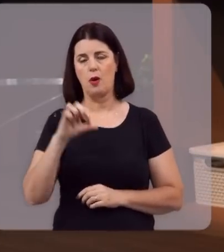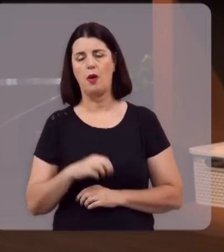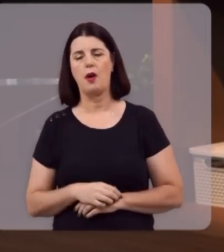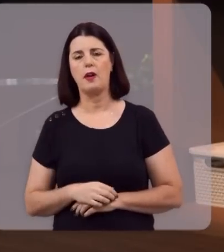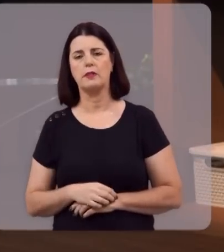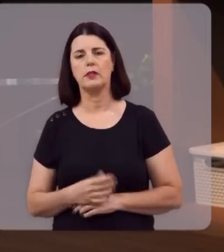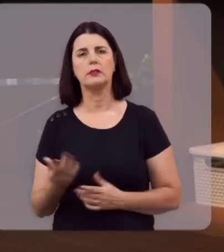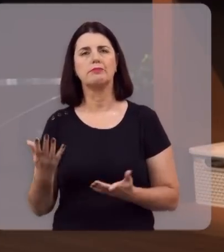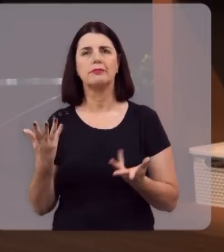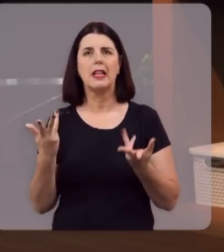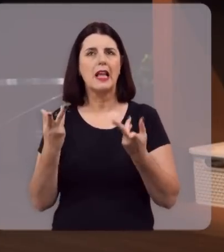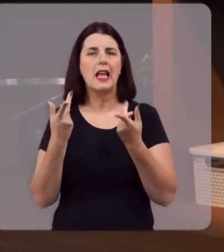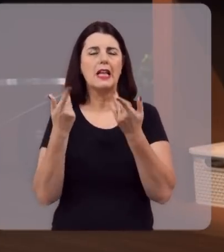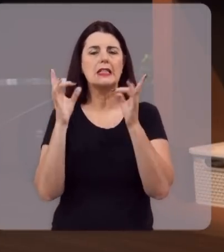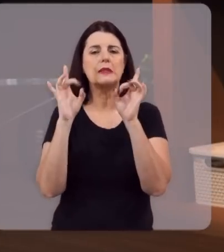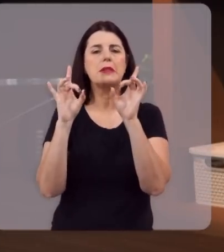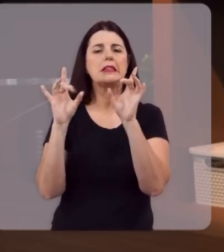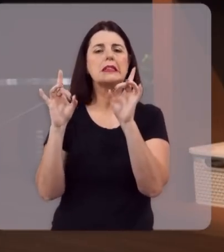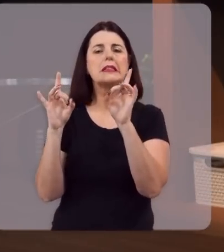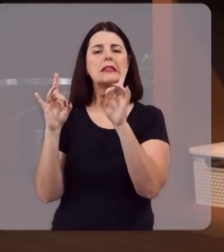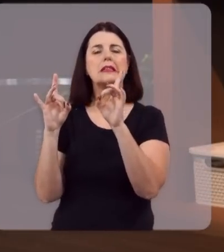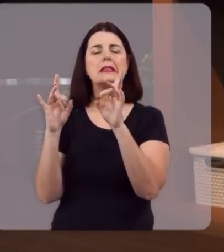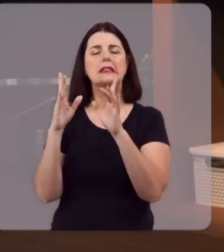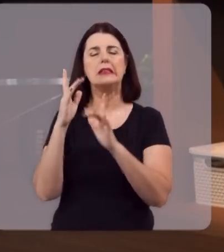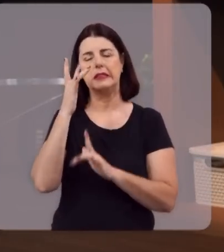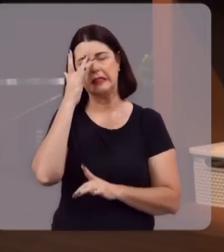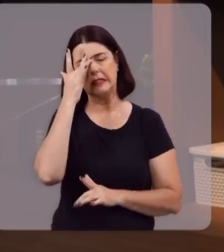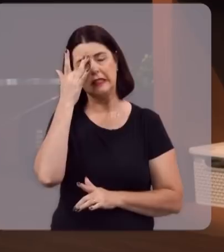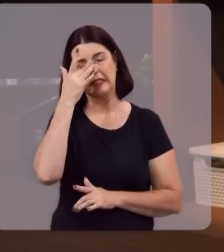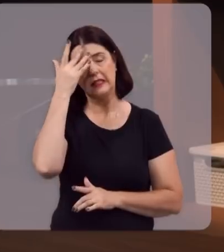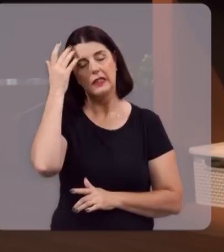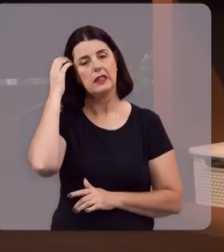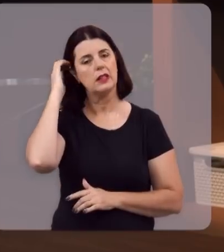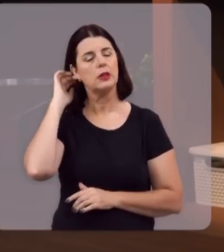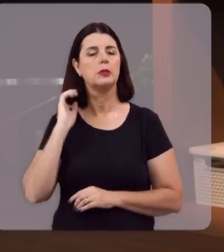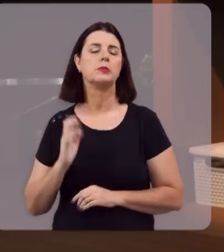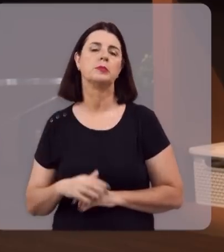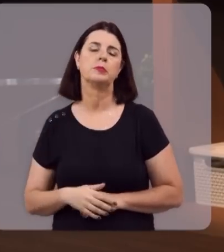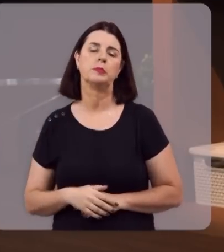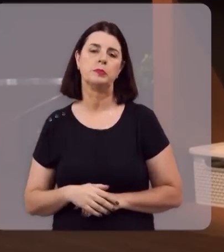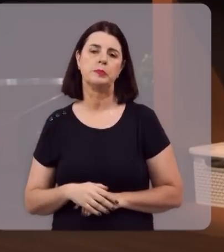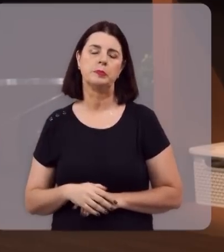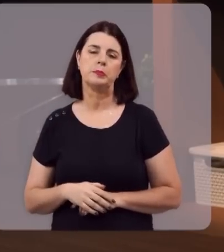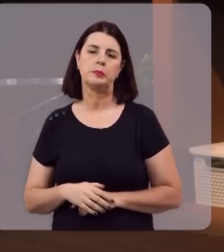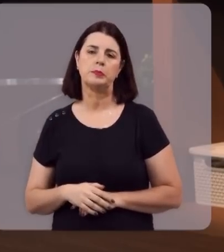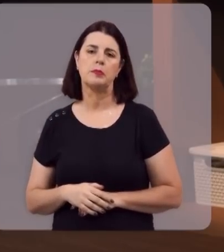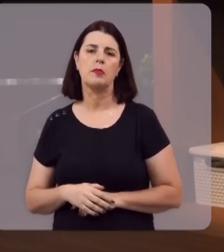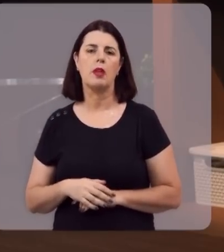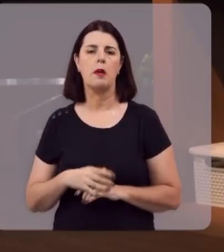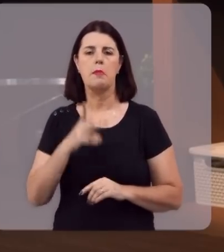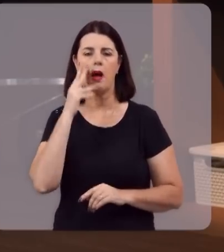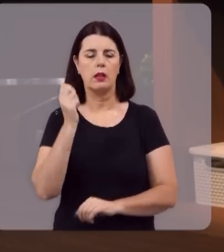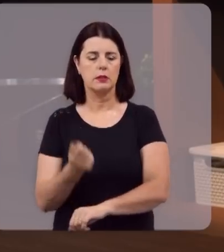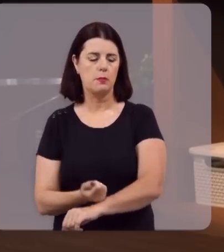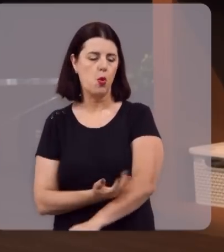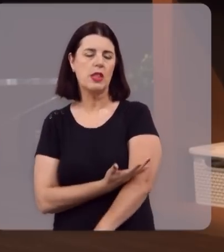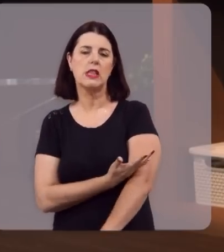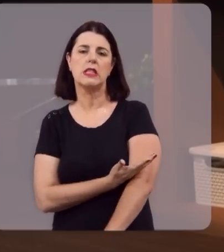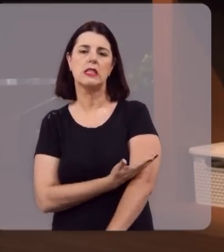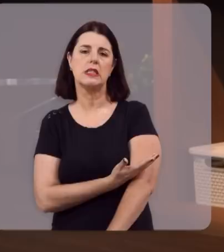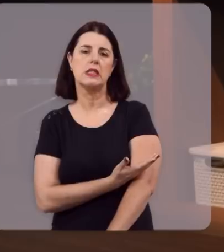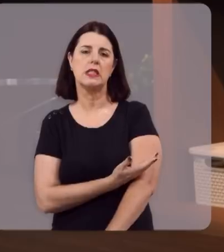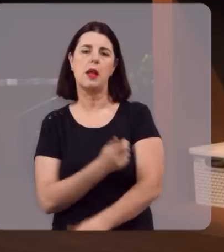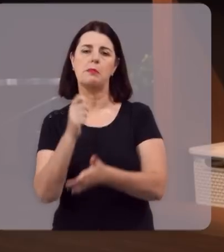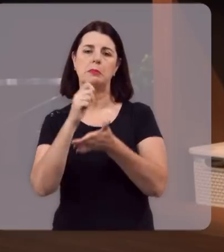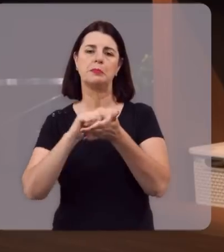é uma pérola de alto valor do saltério é um poema